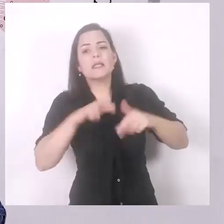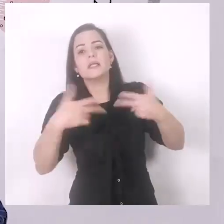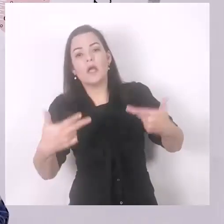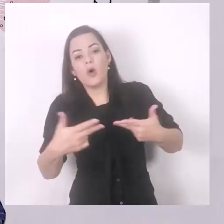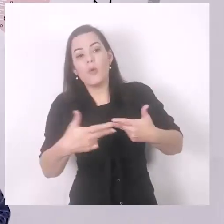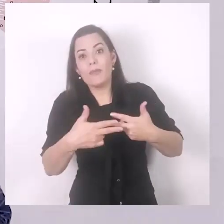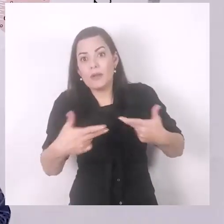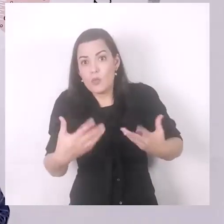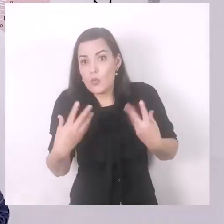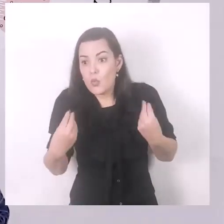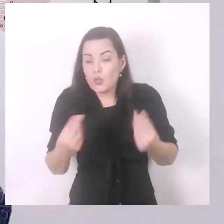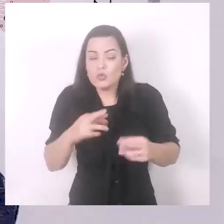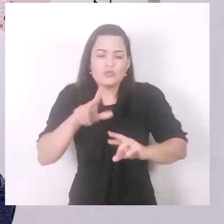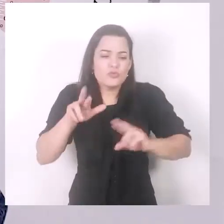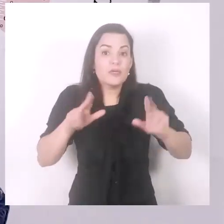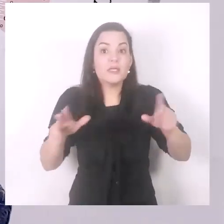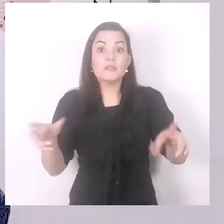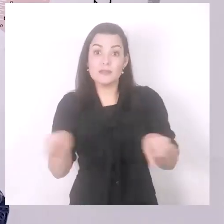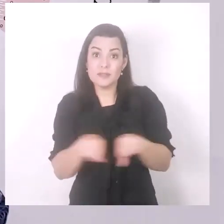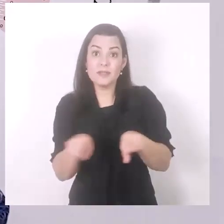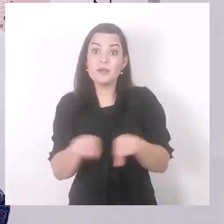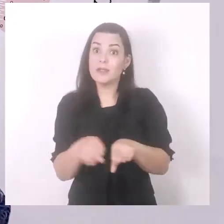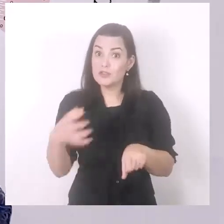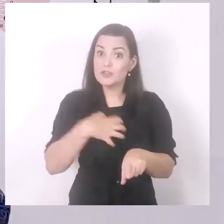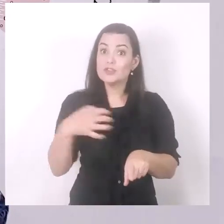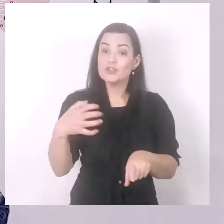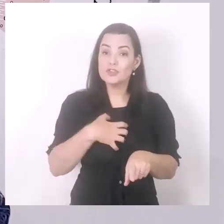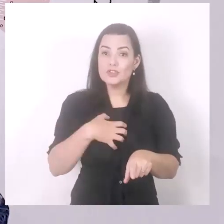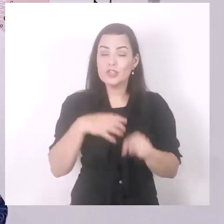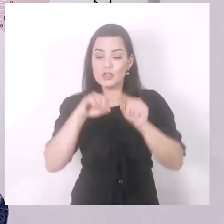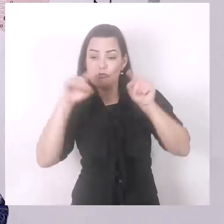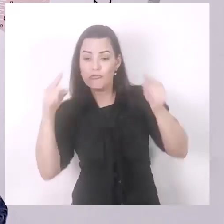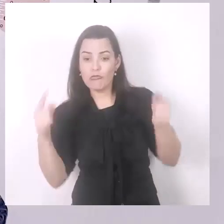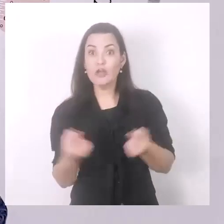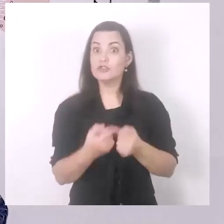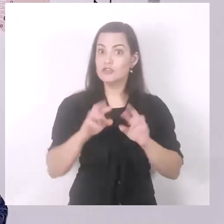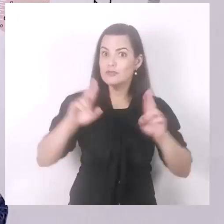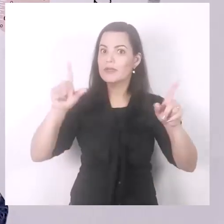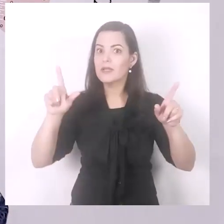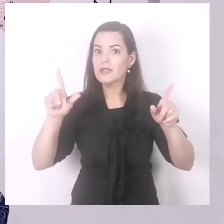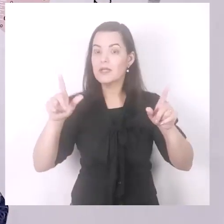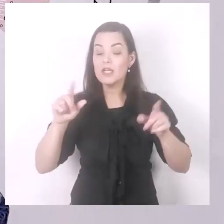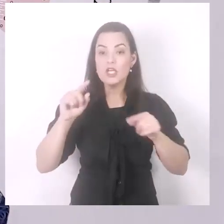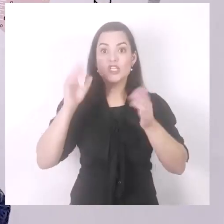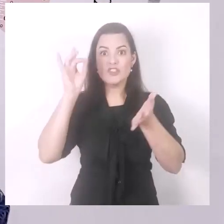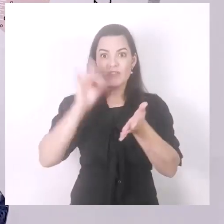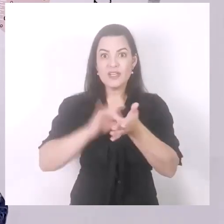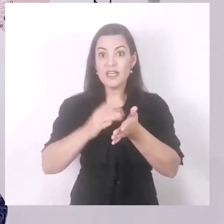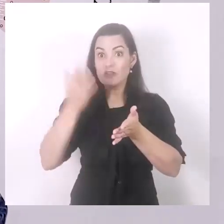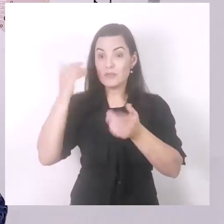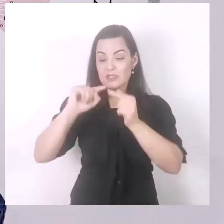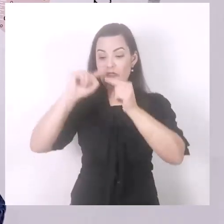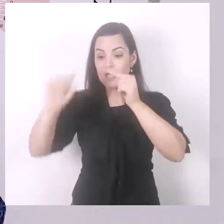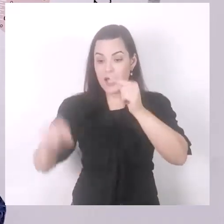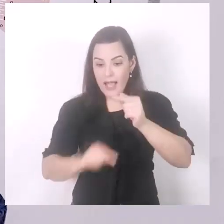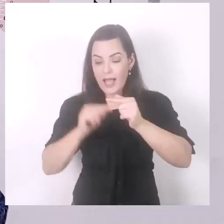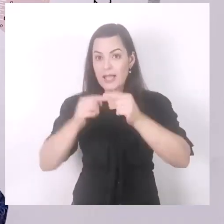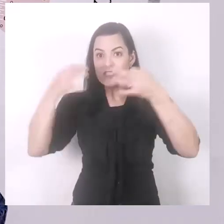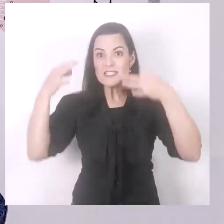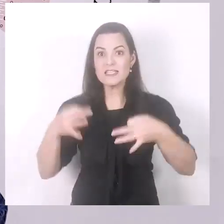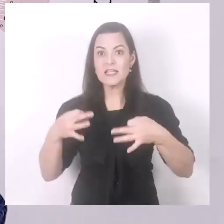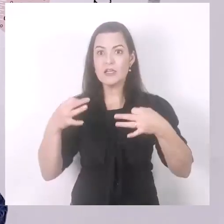até mesmo formatos diferentes, porque as primeiras rodas, elas não eram nem um pouco